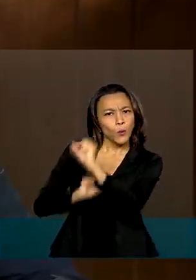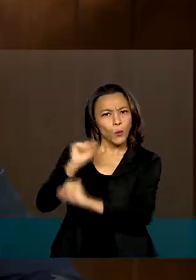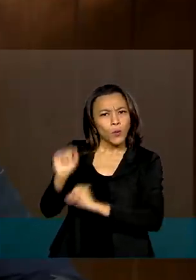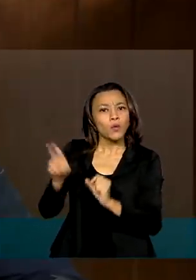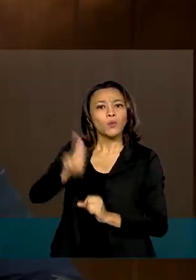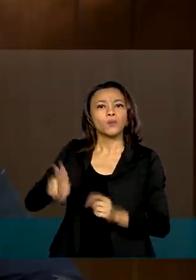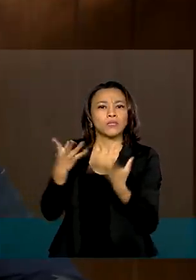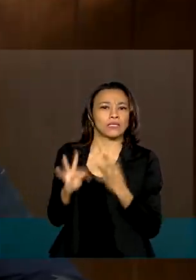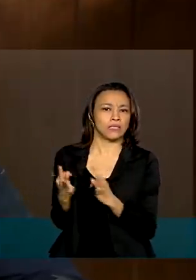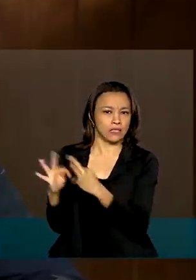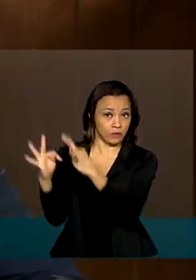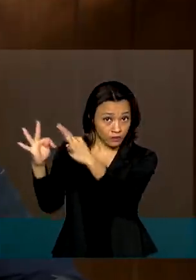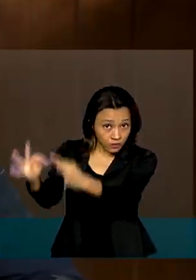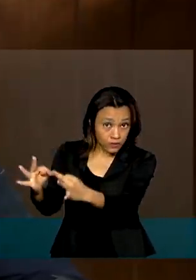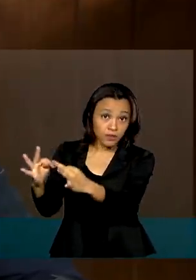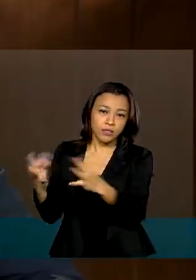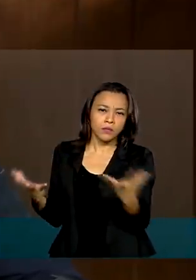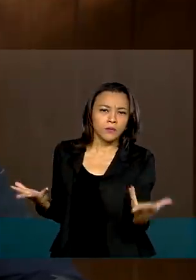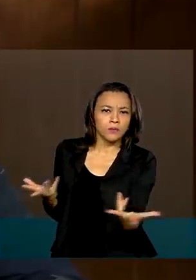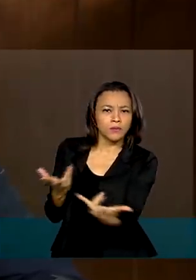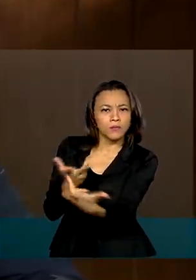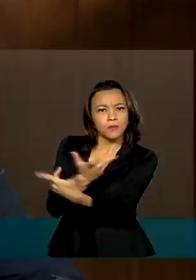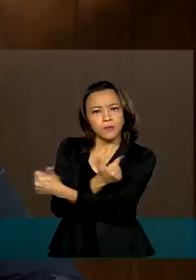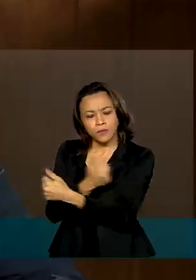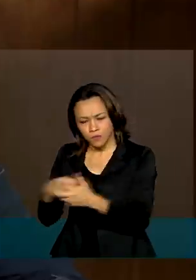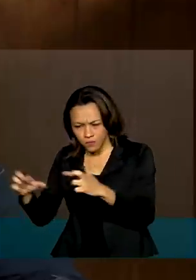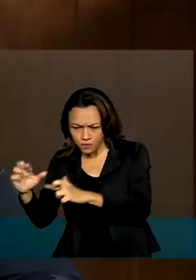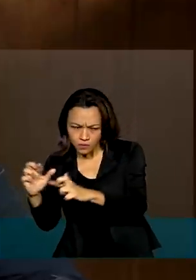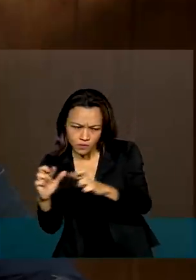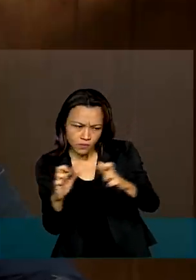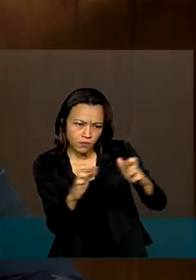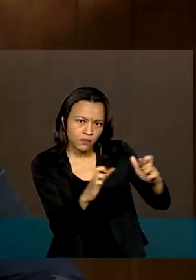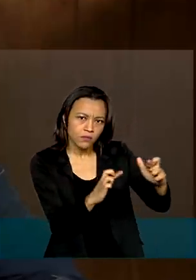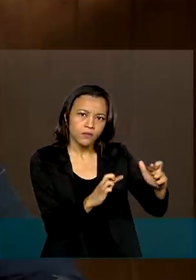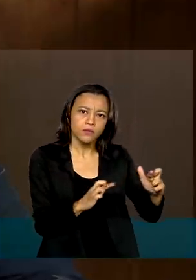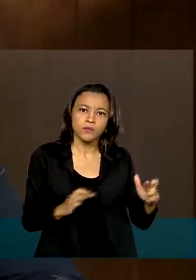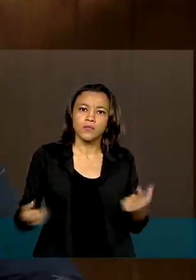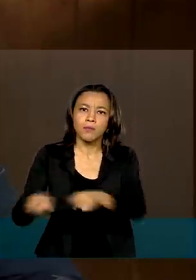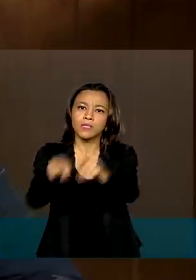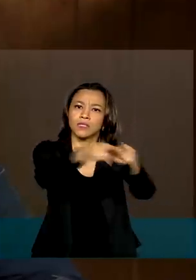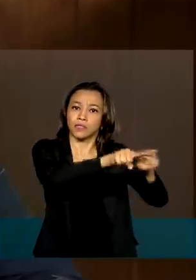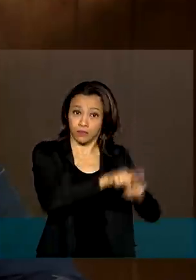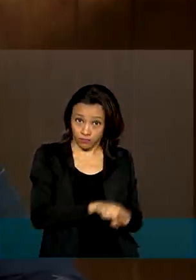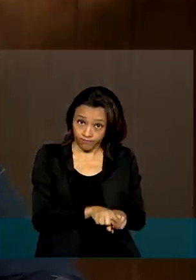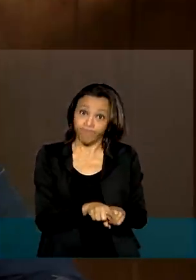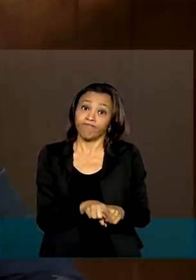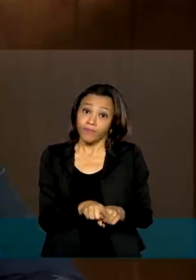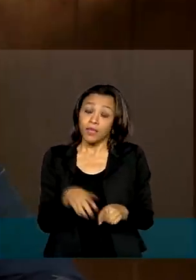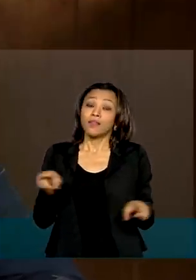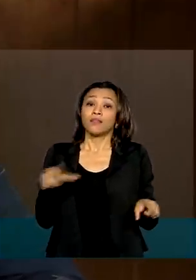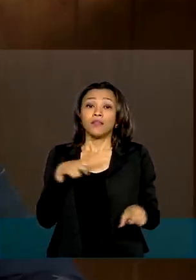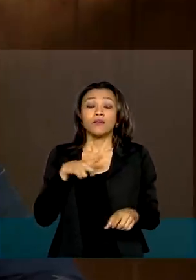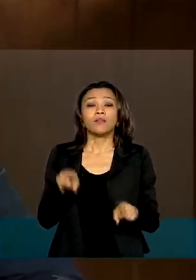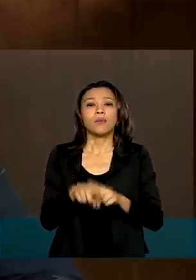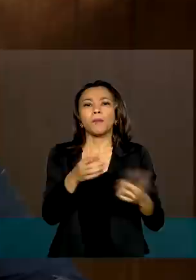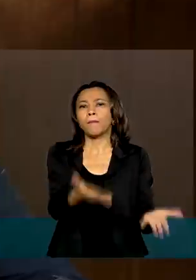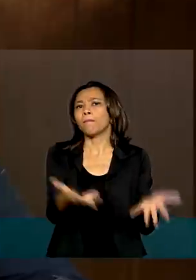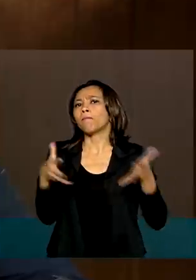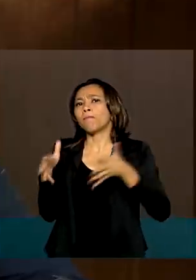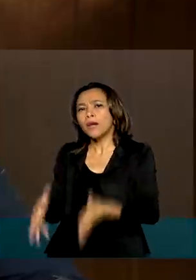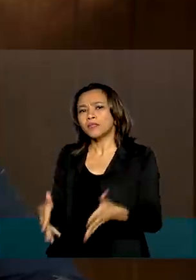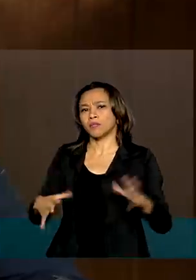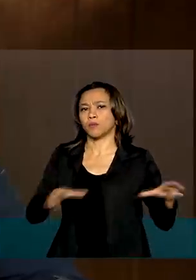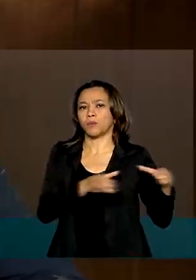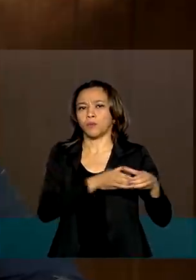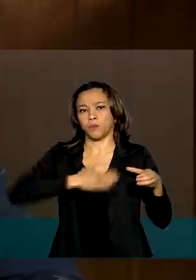tecnologias e aprimorando as operações interagências, contando, inclusive, com a participação das